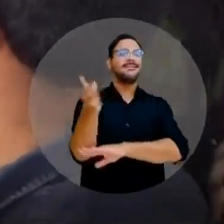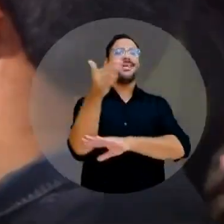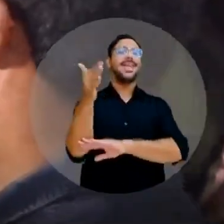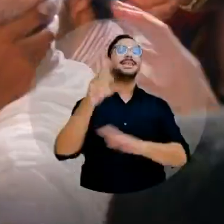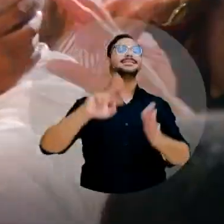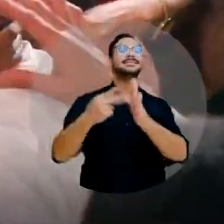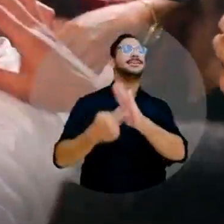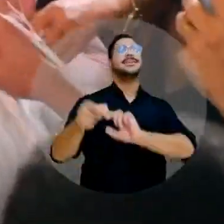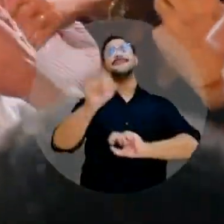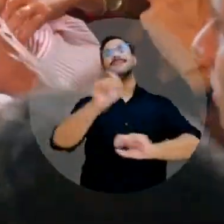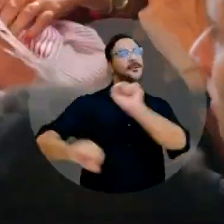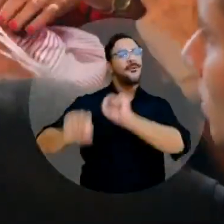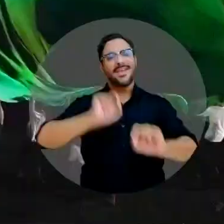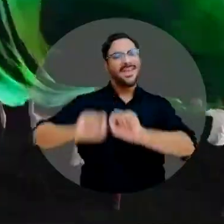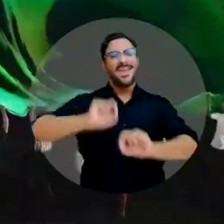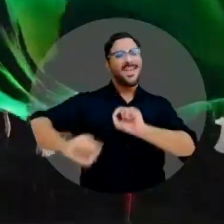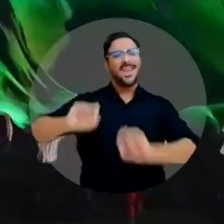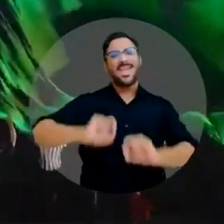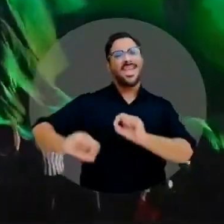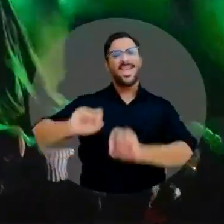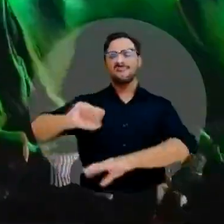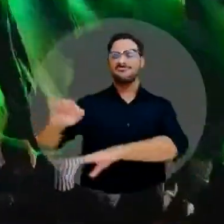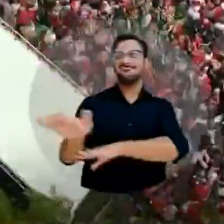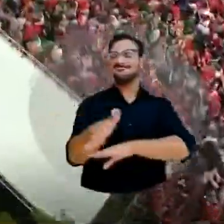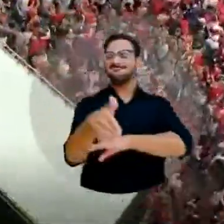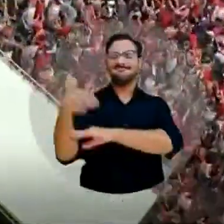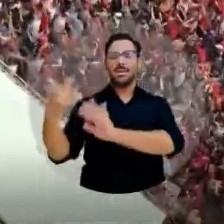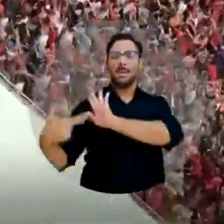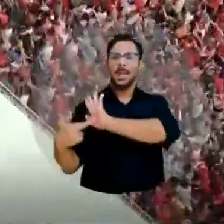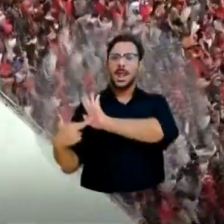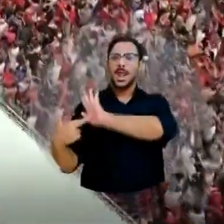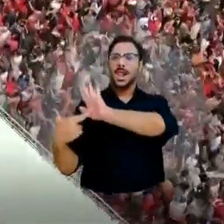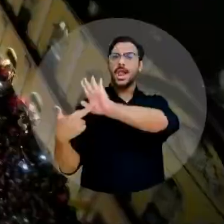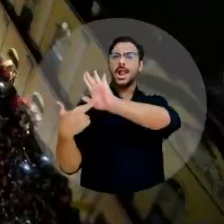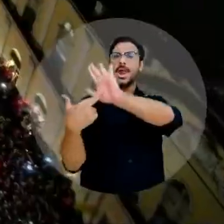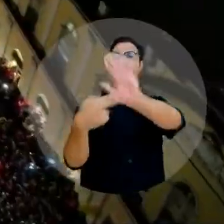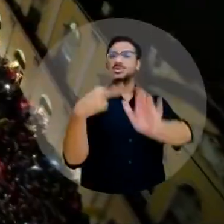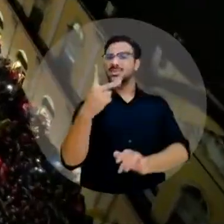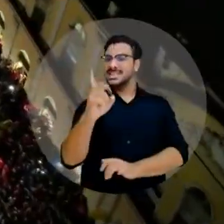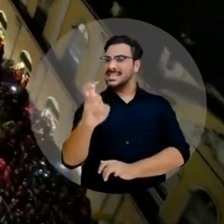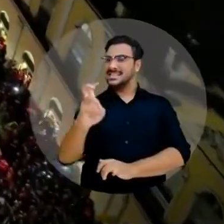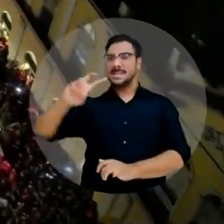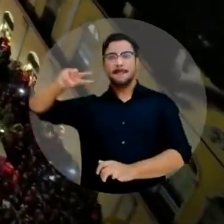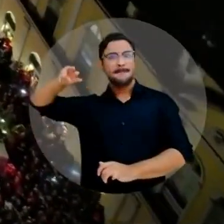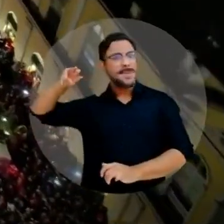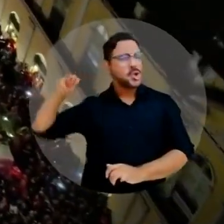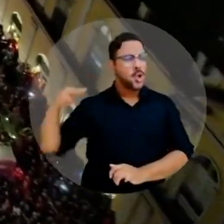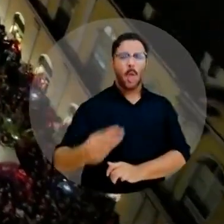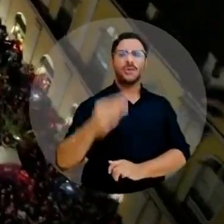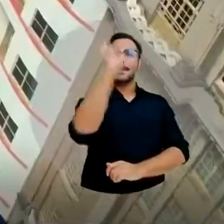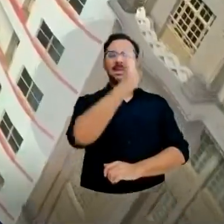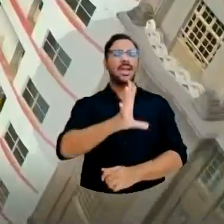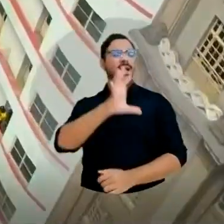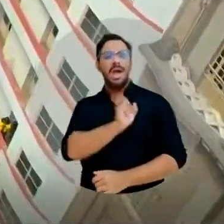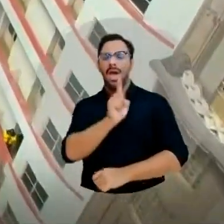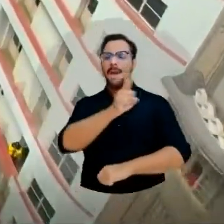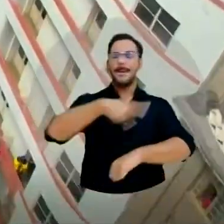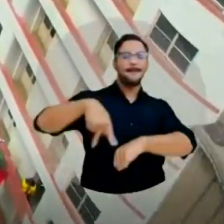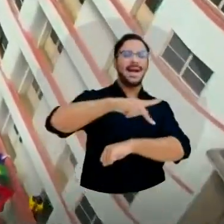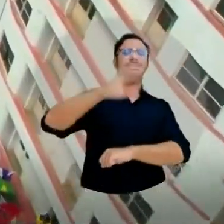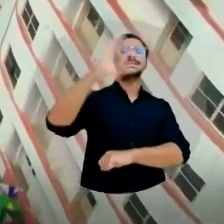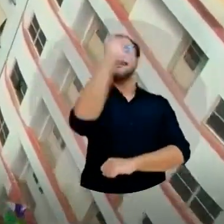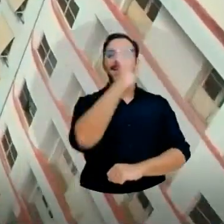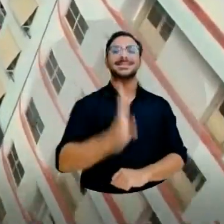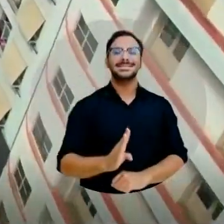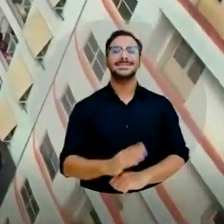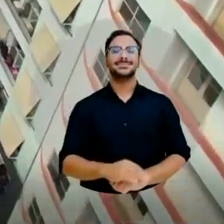bandeira aqui é a bandeira de 215 milhões de brasileiros que amam este